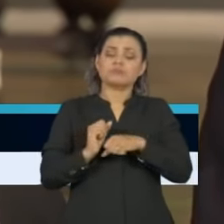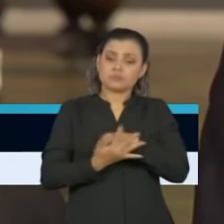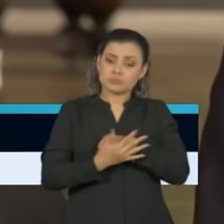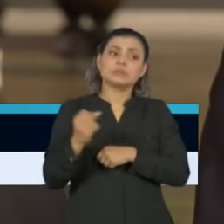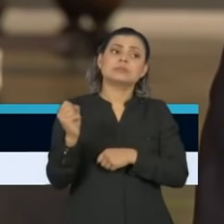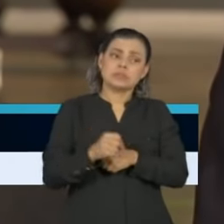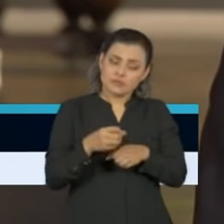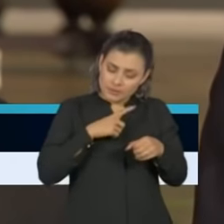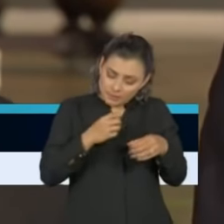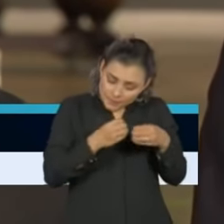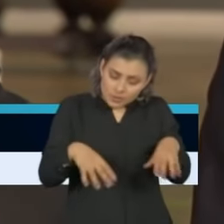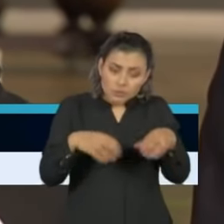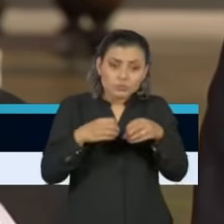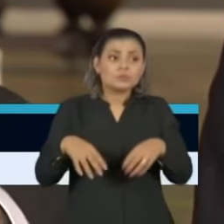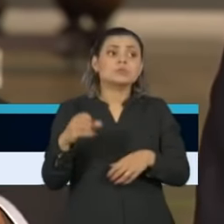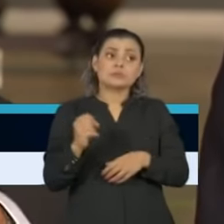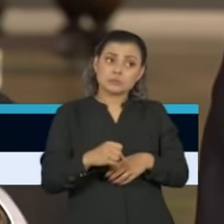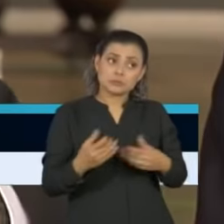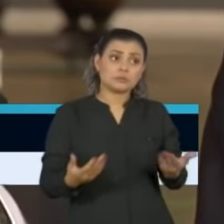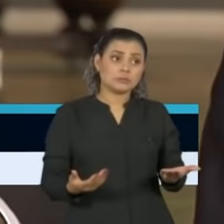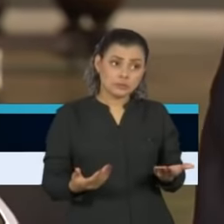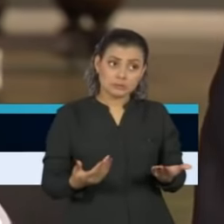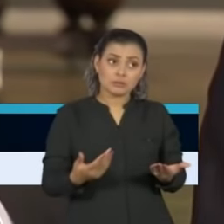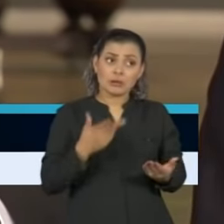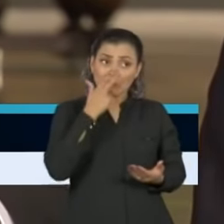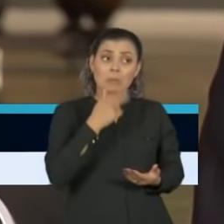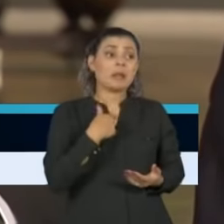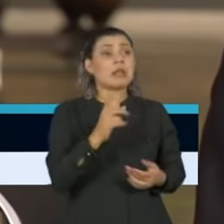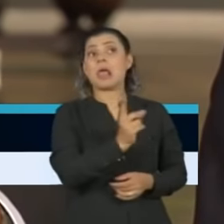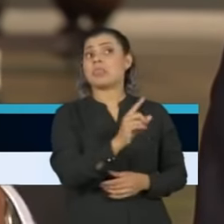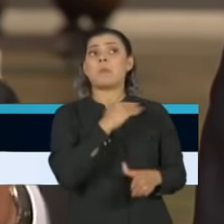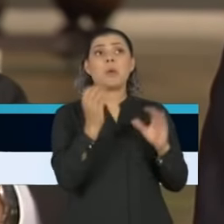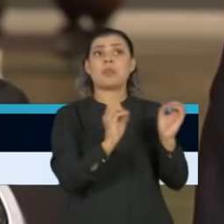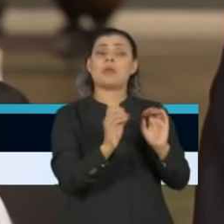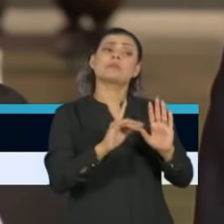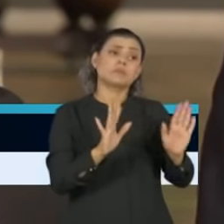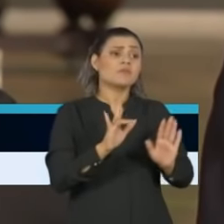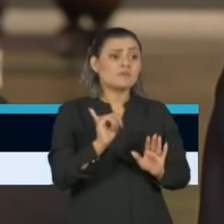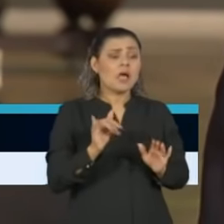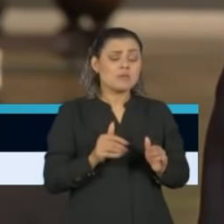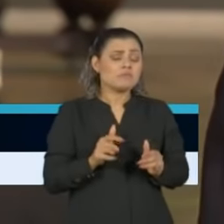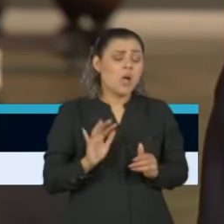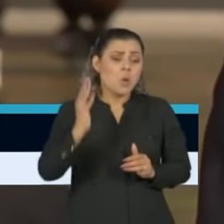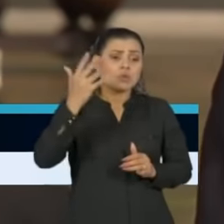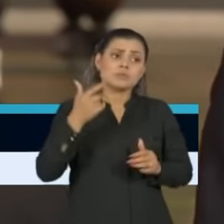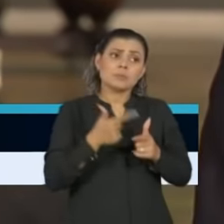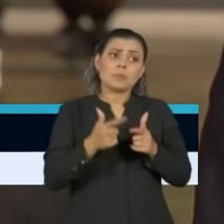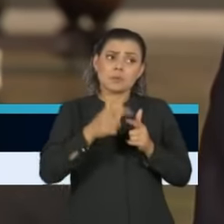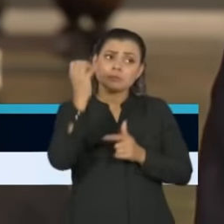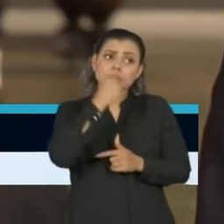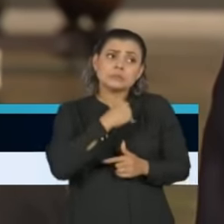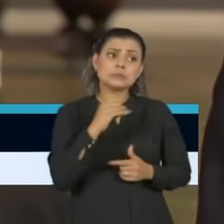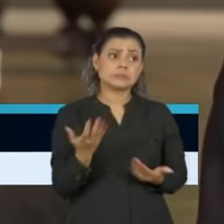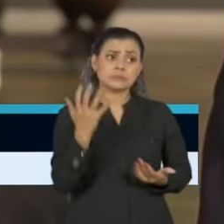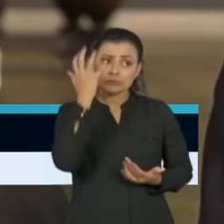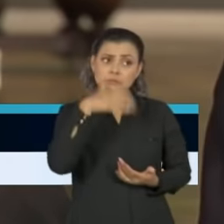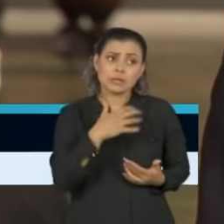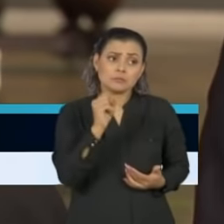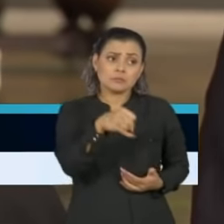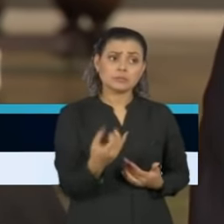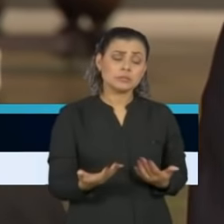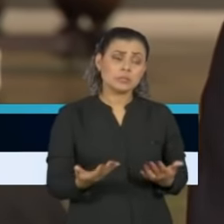perdas, não se iludam de que não teremos perda, teremos perdas, mas nesse sentido é que nós estamos